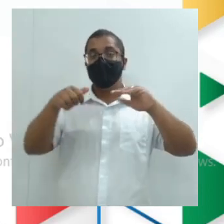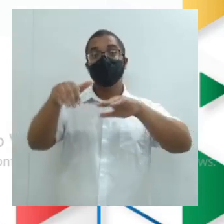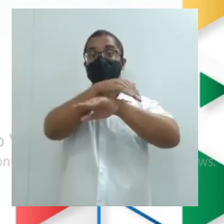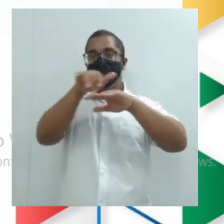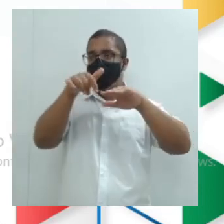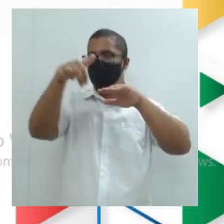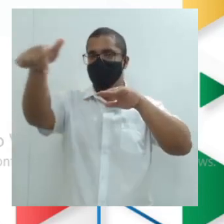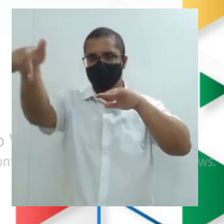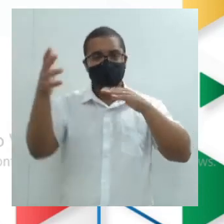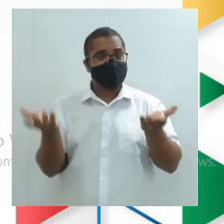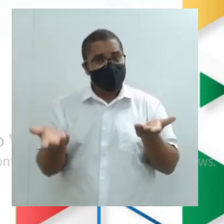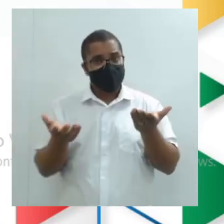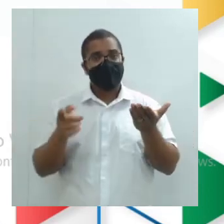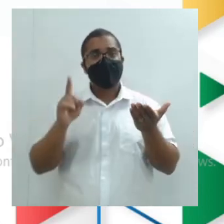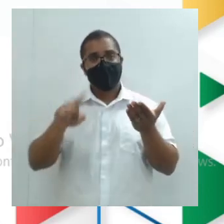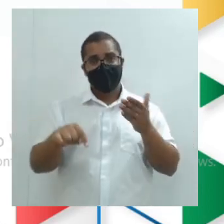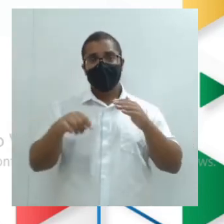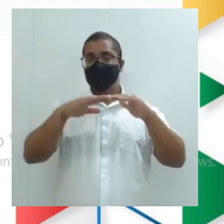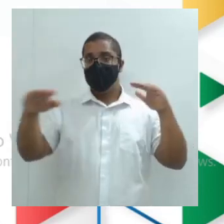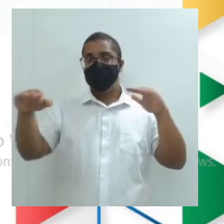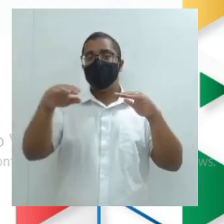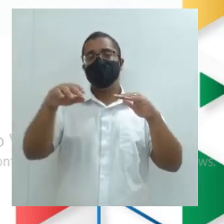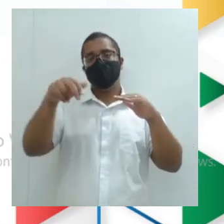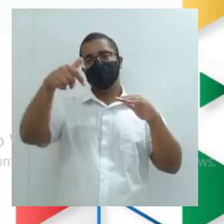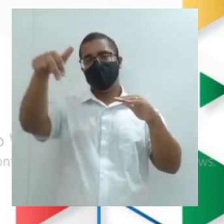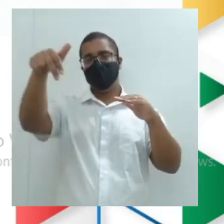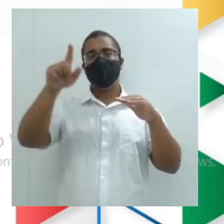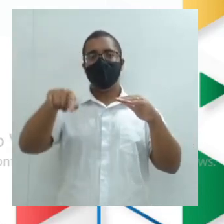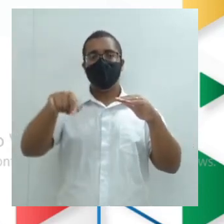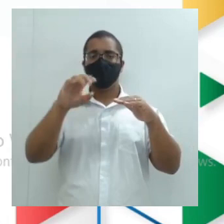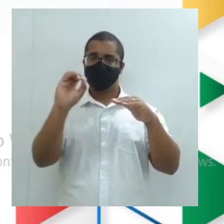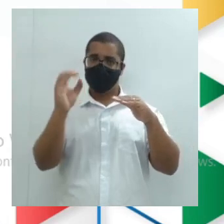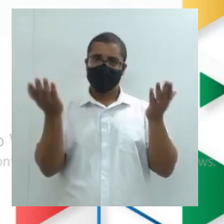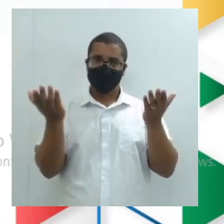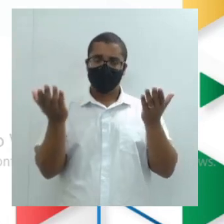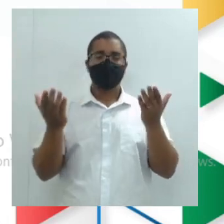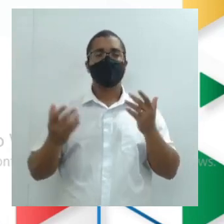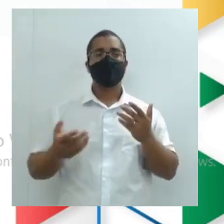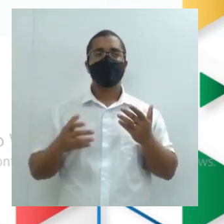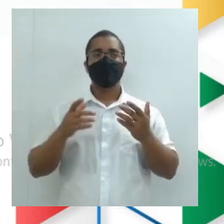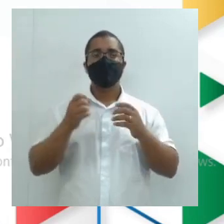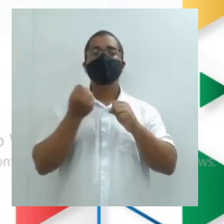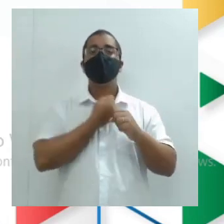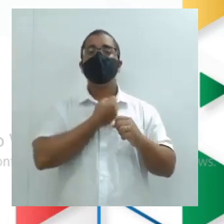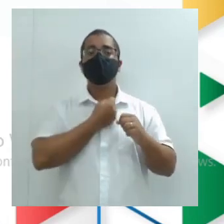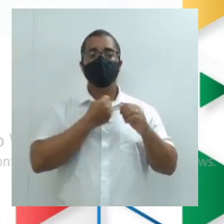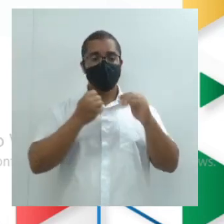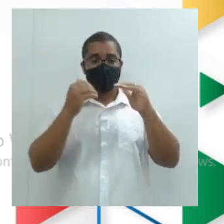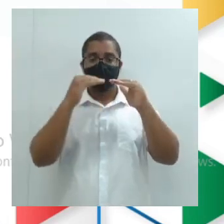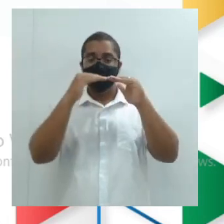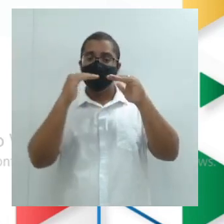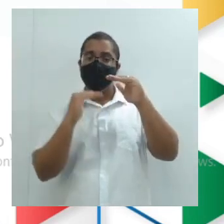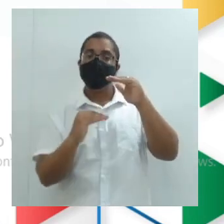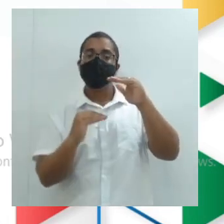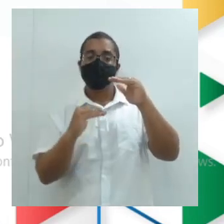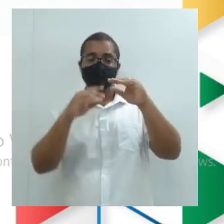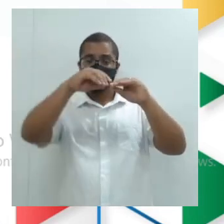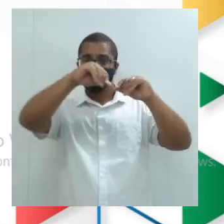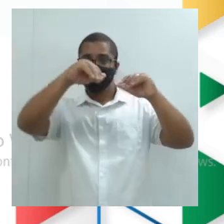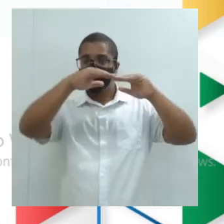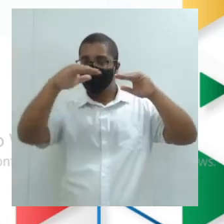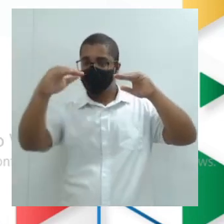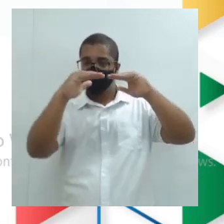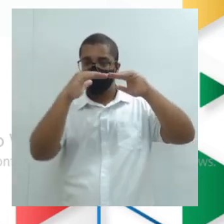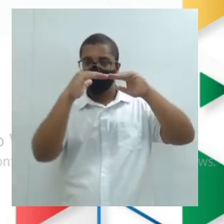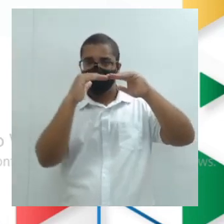rua, então você está no nível da rua, é o zero. Quais números indicam os andares abaixo do térreo? Ó,